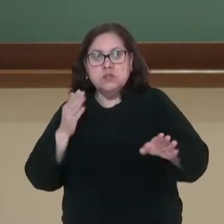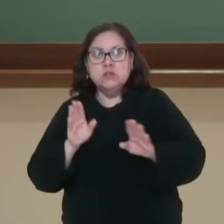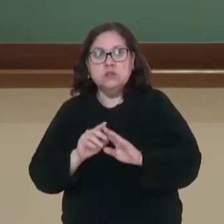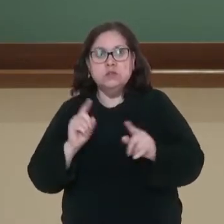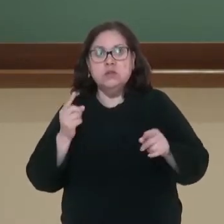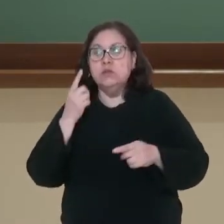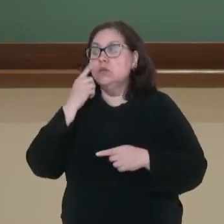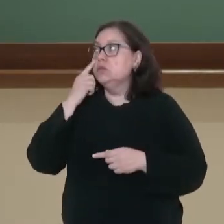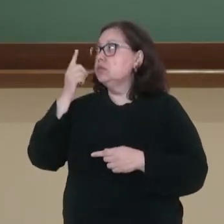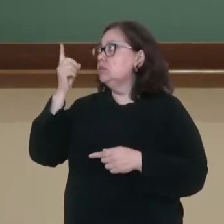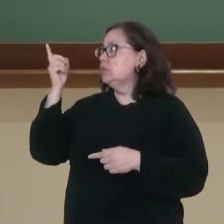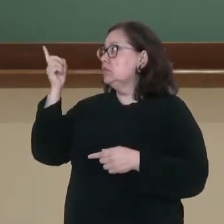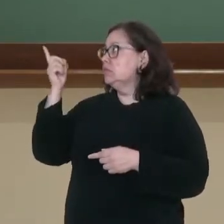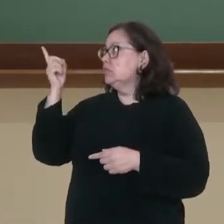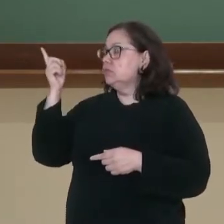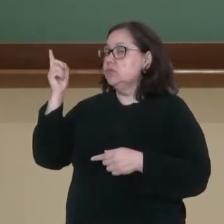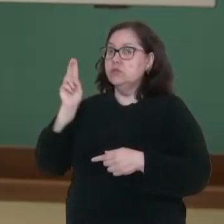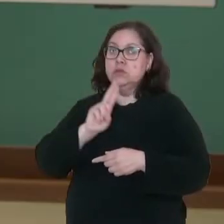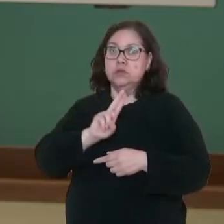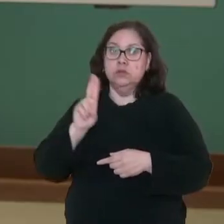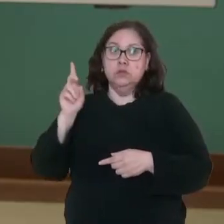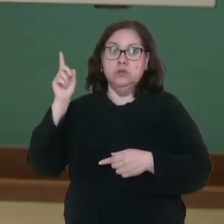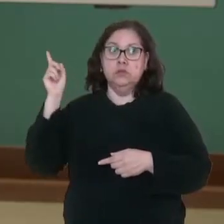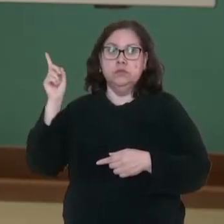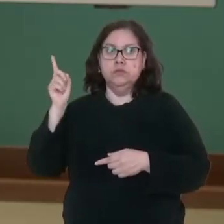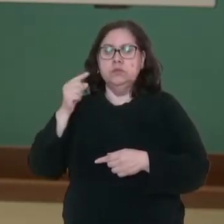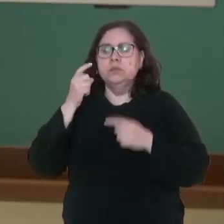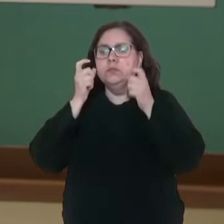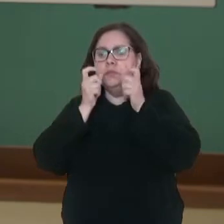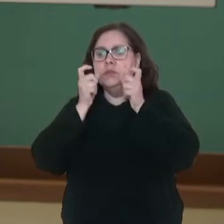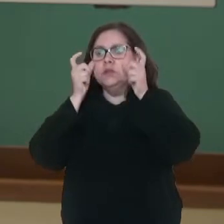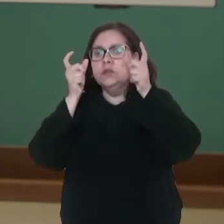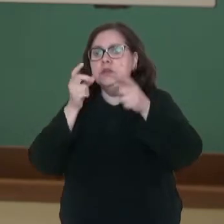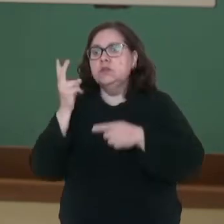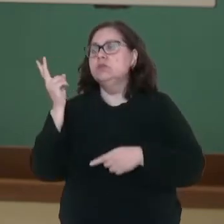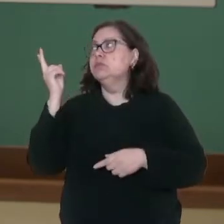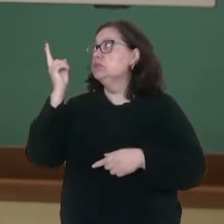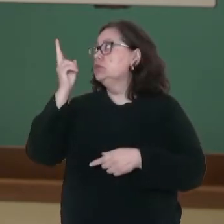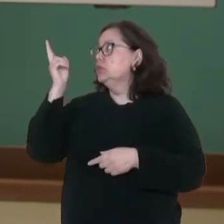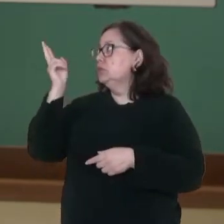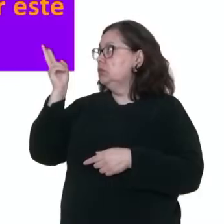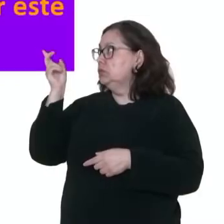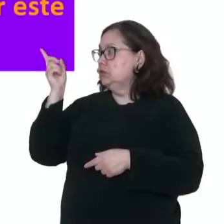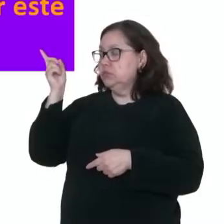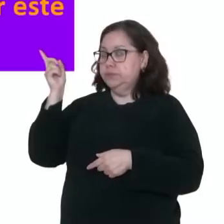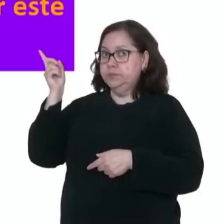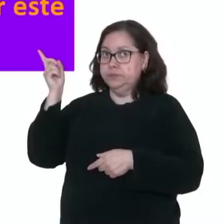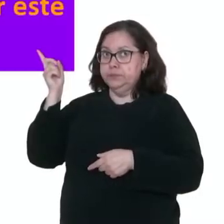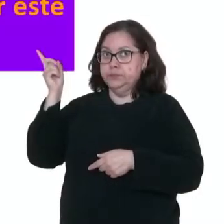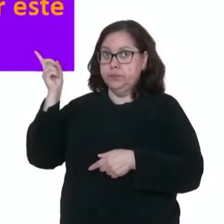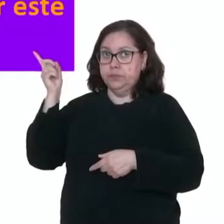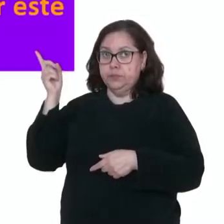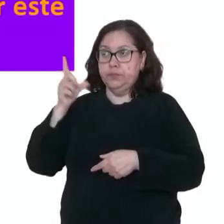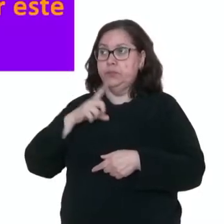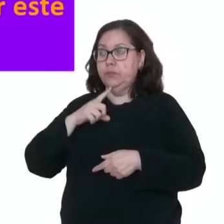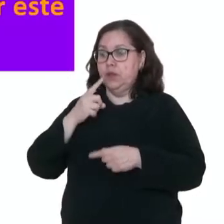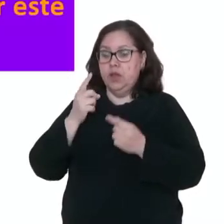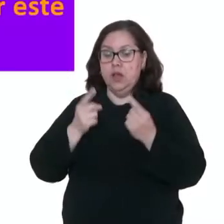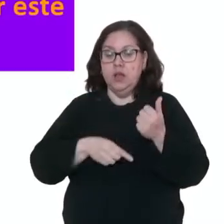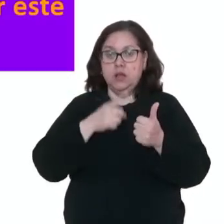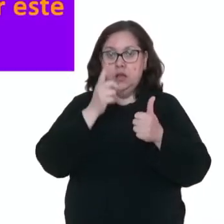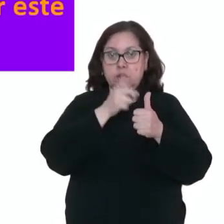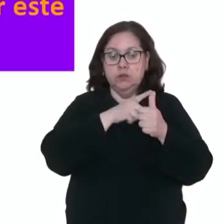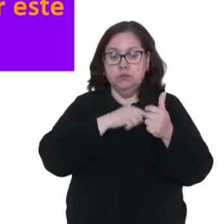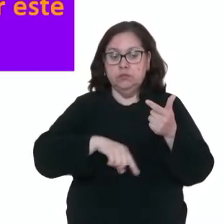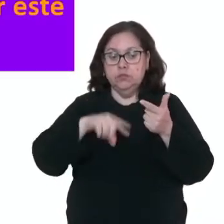Então esse é o chamado mapeamento cromossômico. Vamos prestar atenção agora nessas duas imagens aqui, tá? Temos a imagem 1 e a